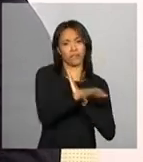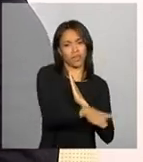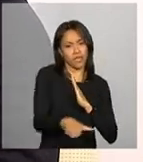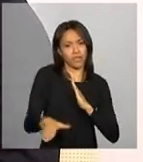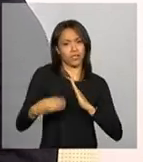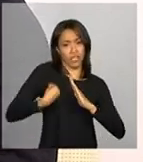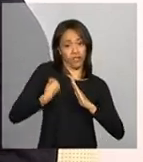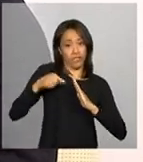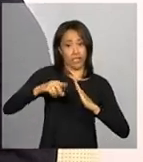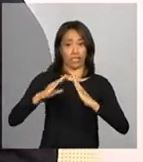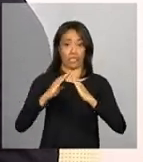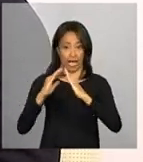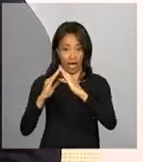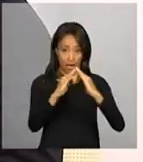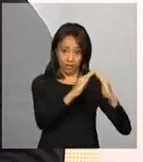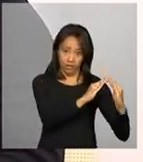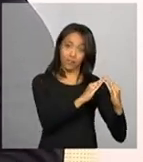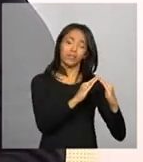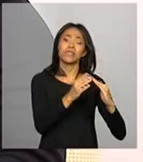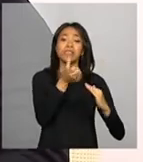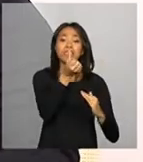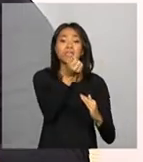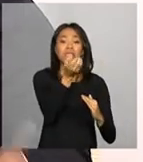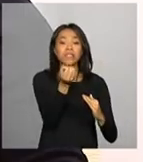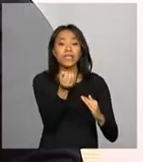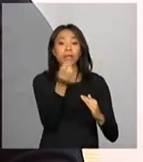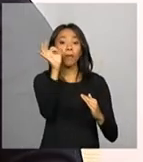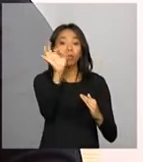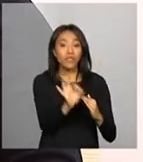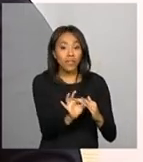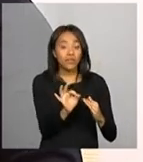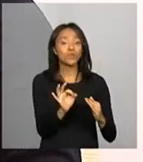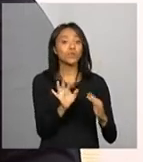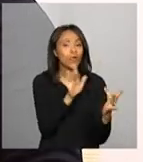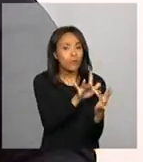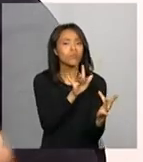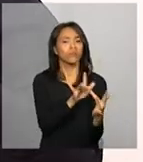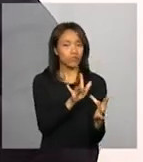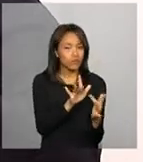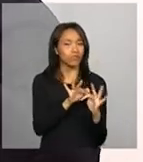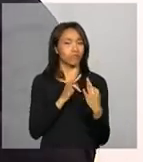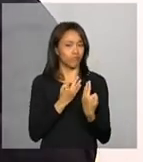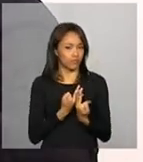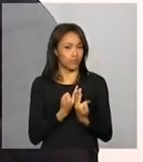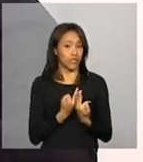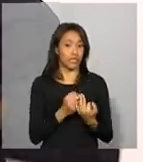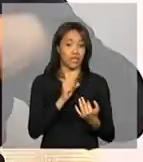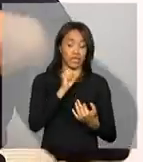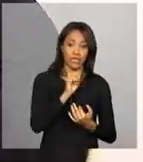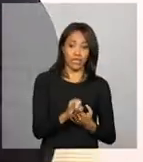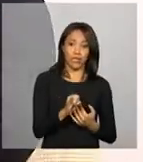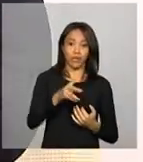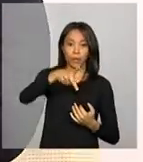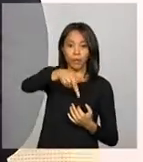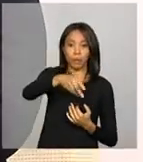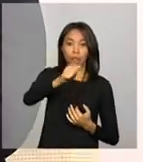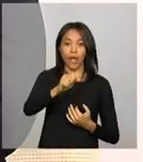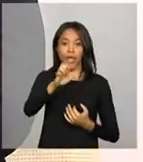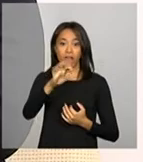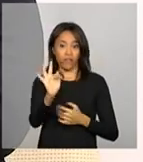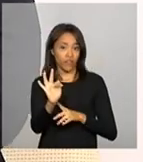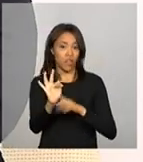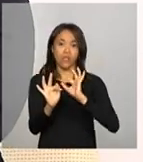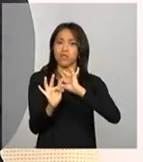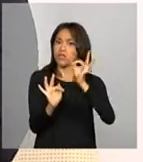em abrigos sessenta por cento delas elas têm algum Convívio com a família se o pai f não acompanhar rompe o